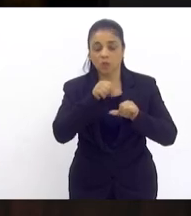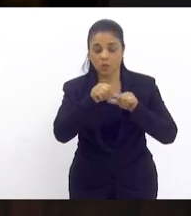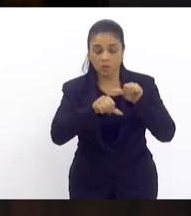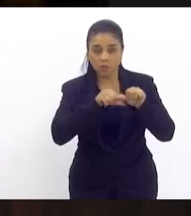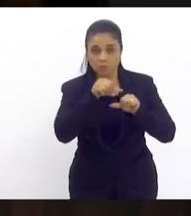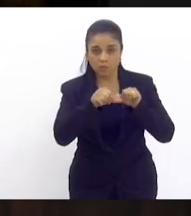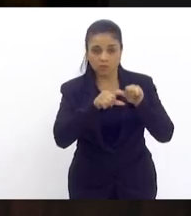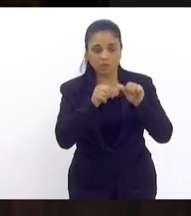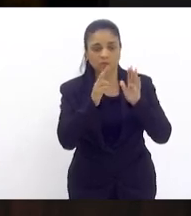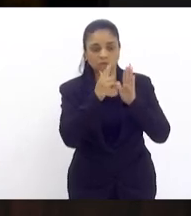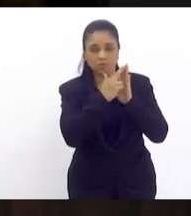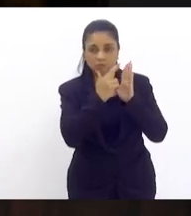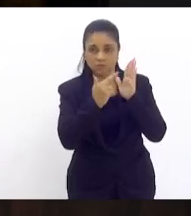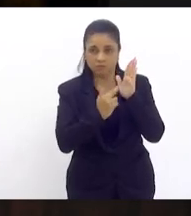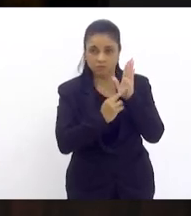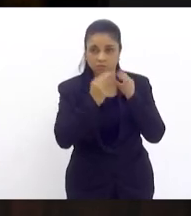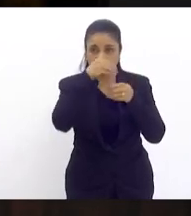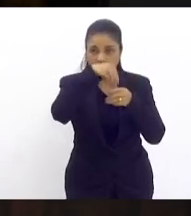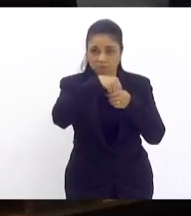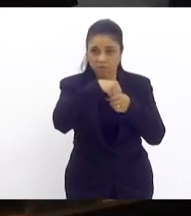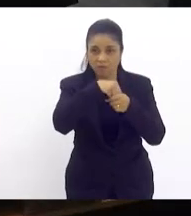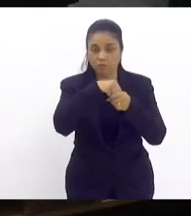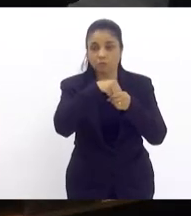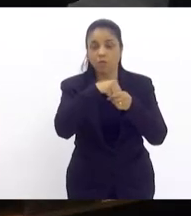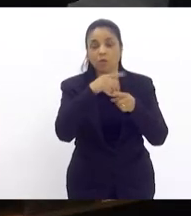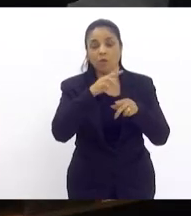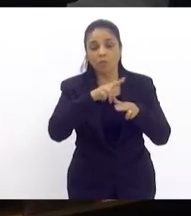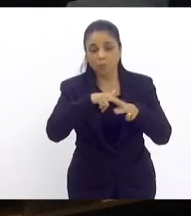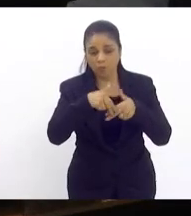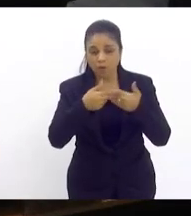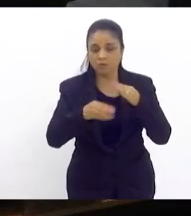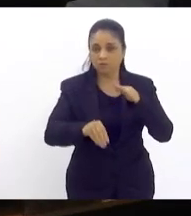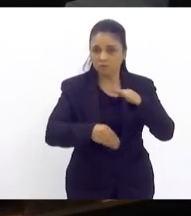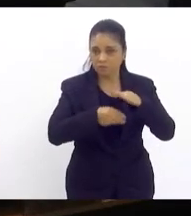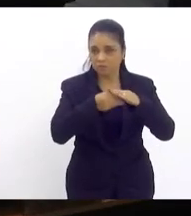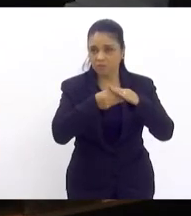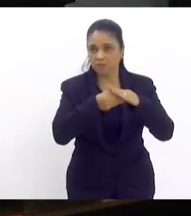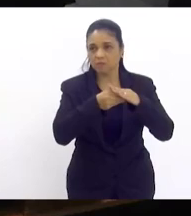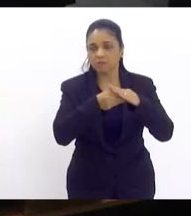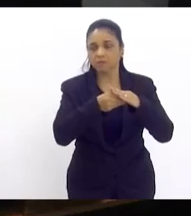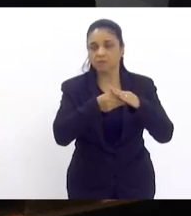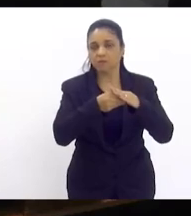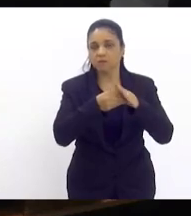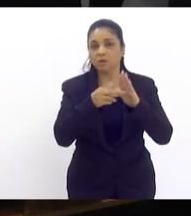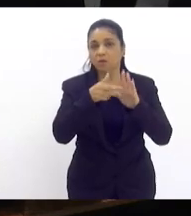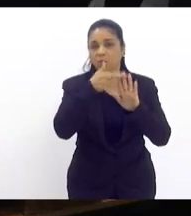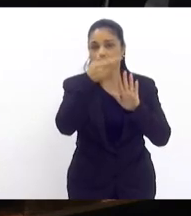de Regimento Interno por conta da imeta resolução 810